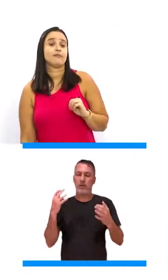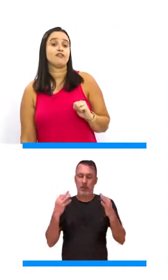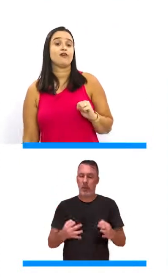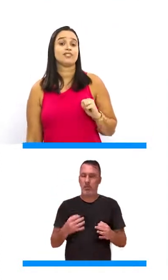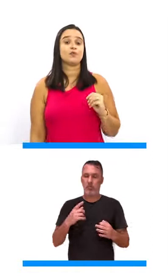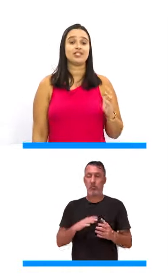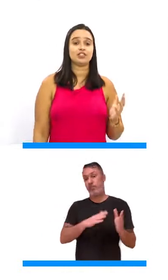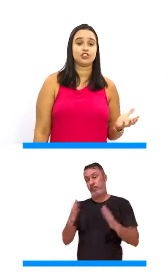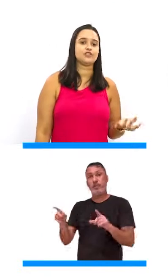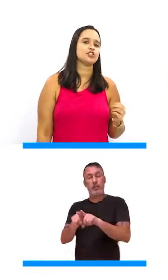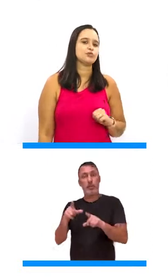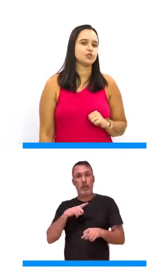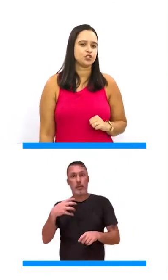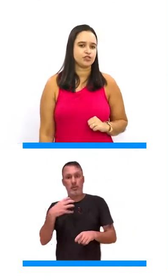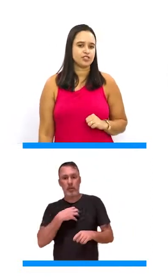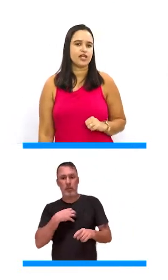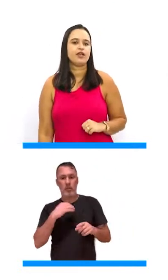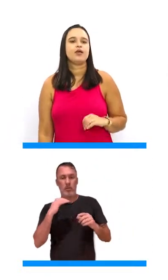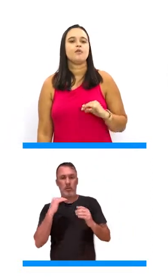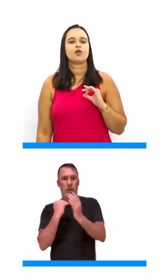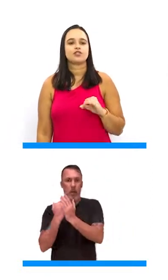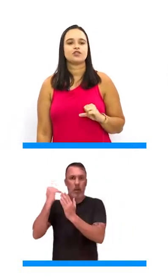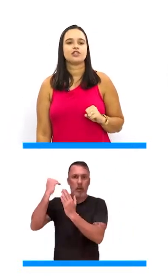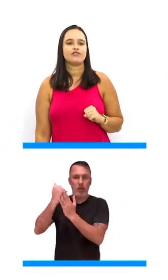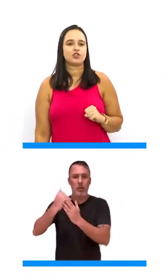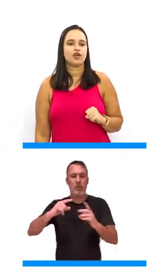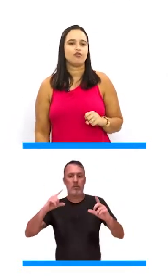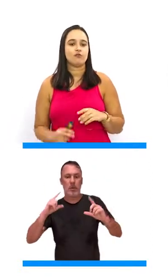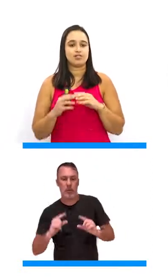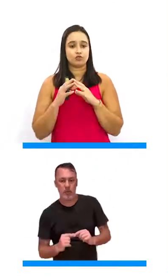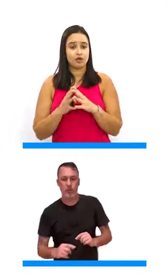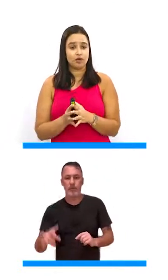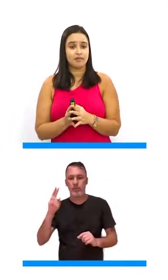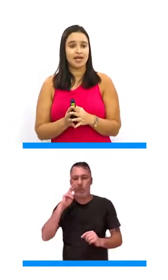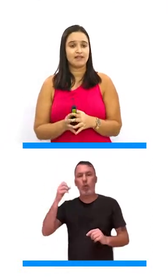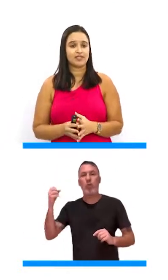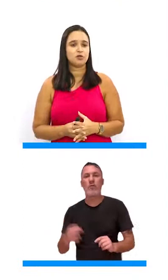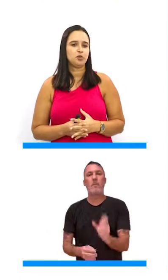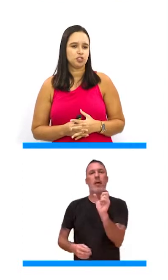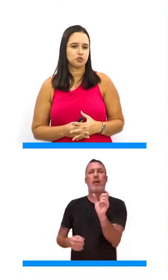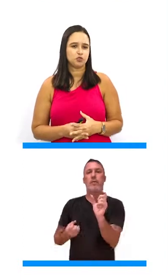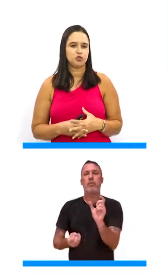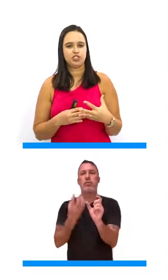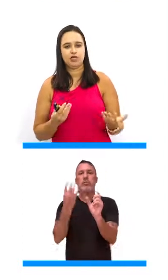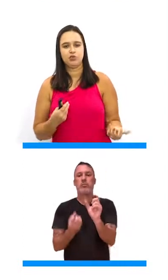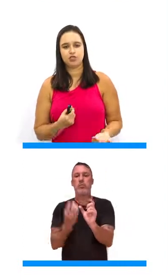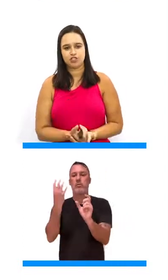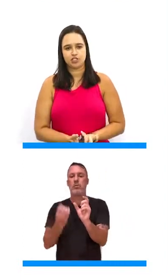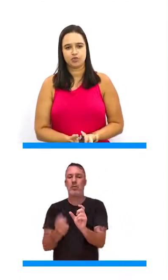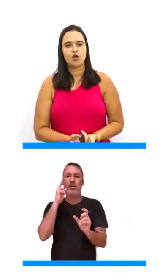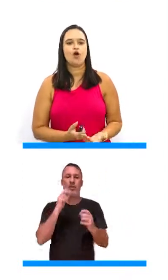tem também formas aumentativas e diminutivas, né? Processo derivacional, formação de uma nova palavra. Então, bonito,